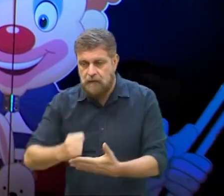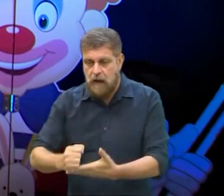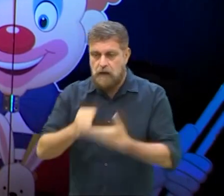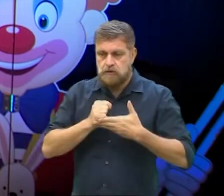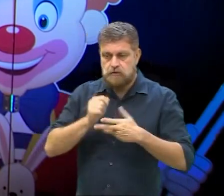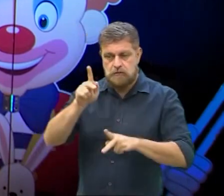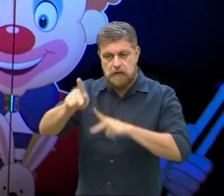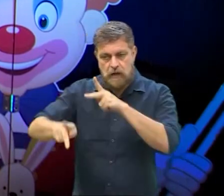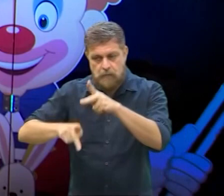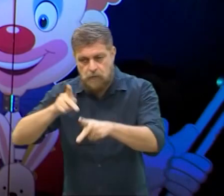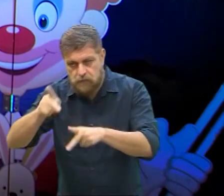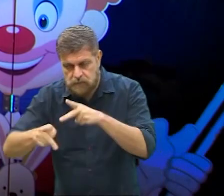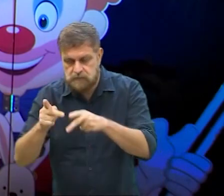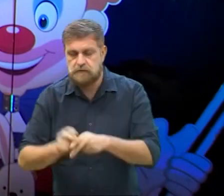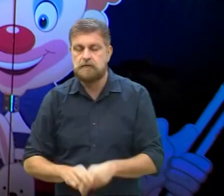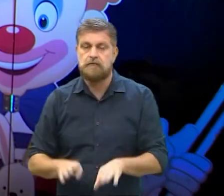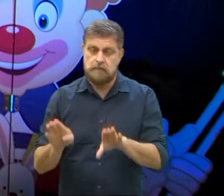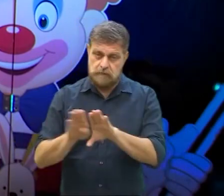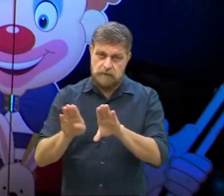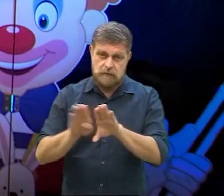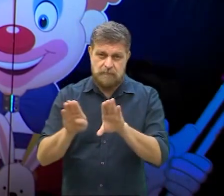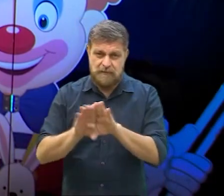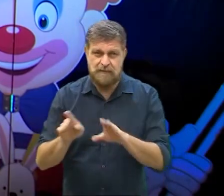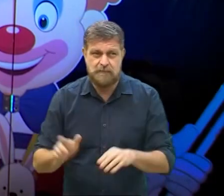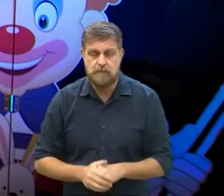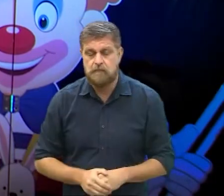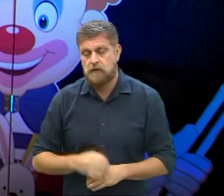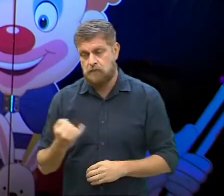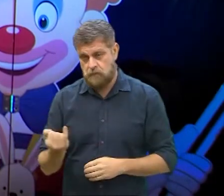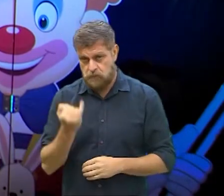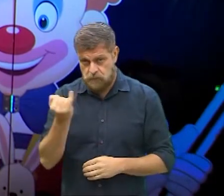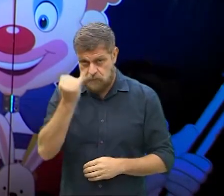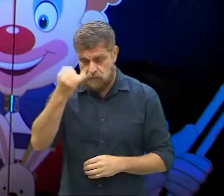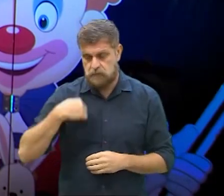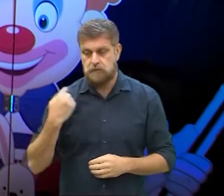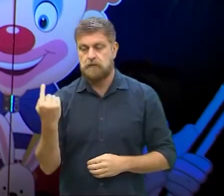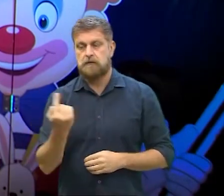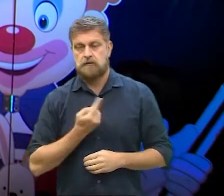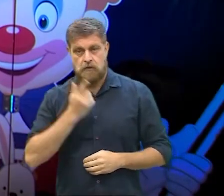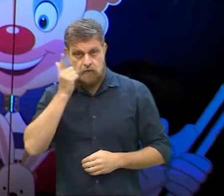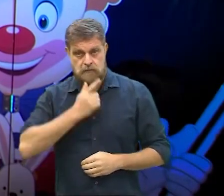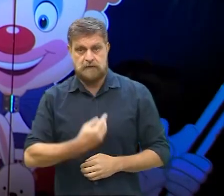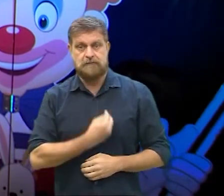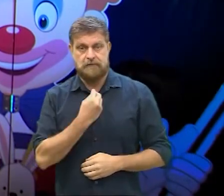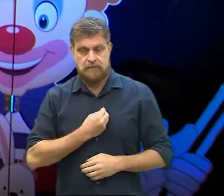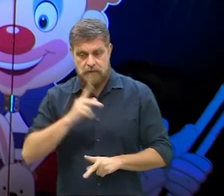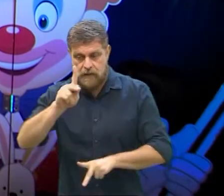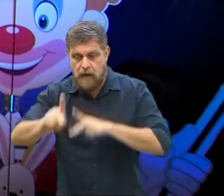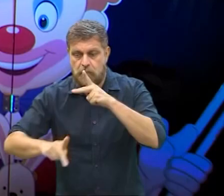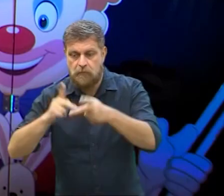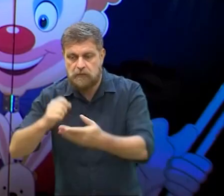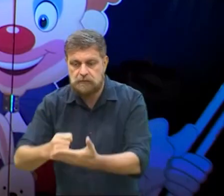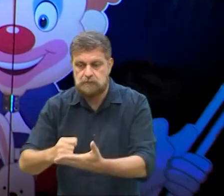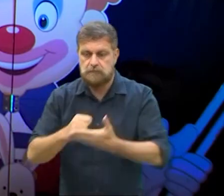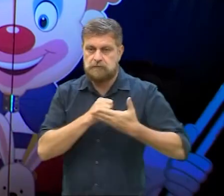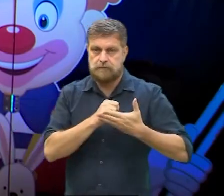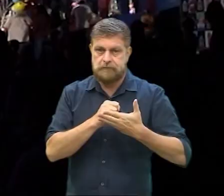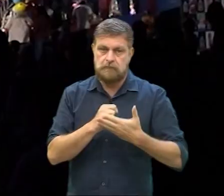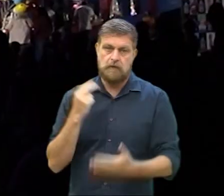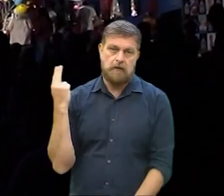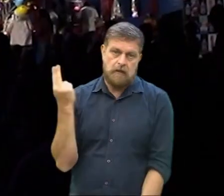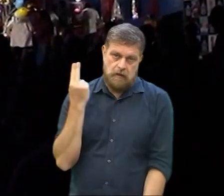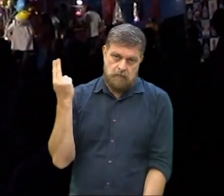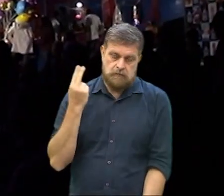da população também. Então, que foi de muita importância para nós, né? Sem essa ajuda, nada seria